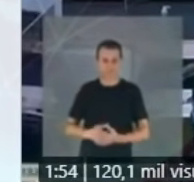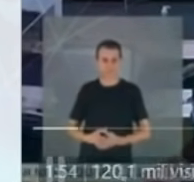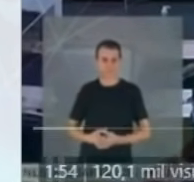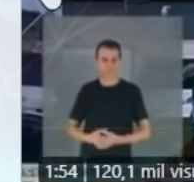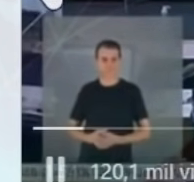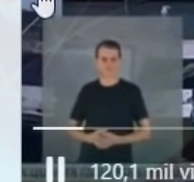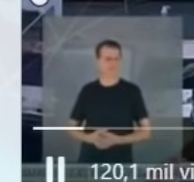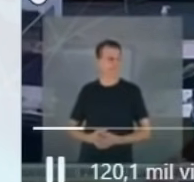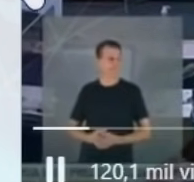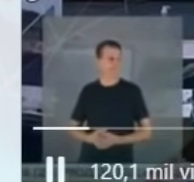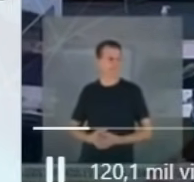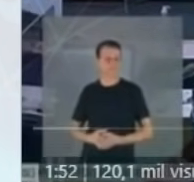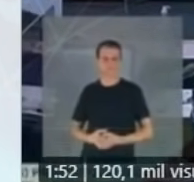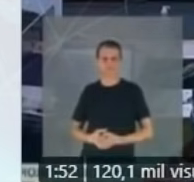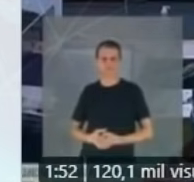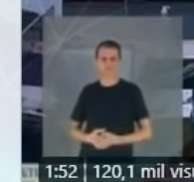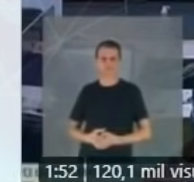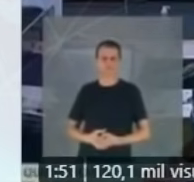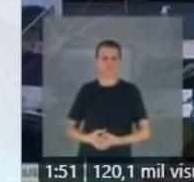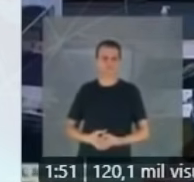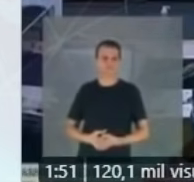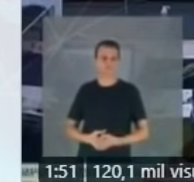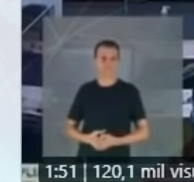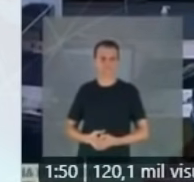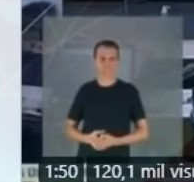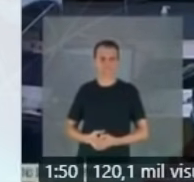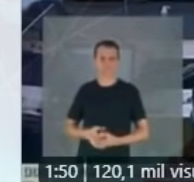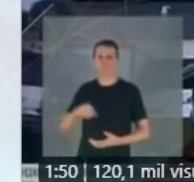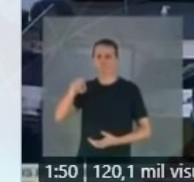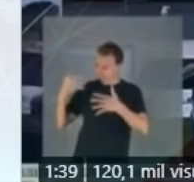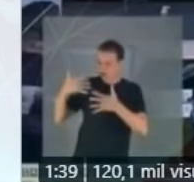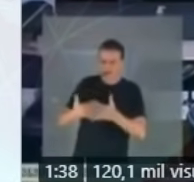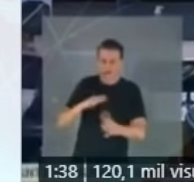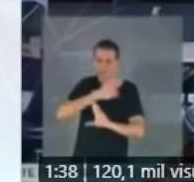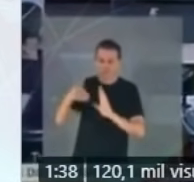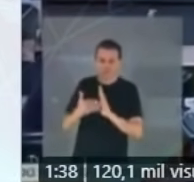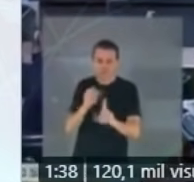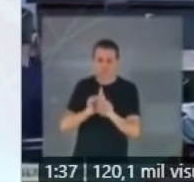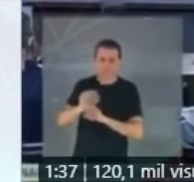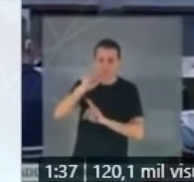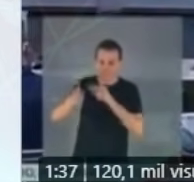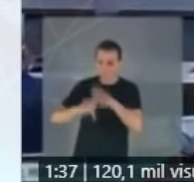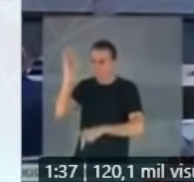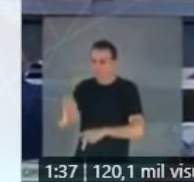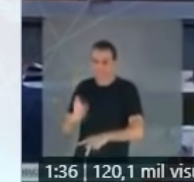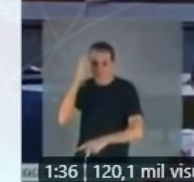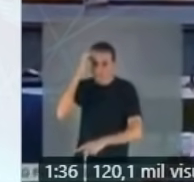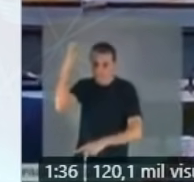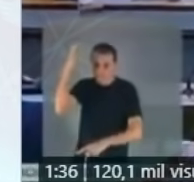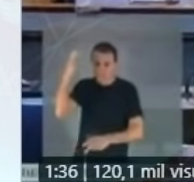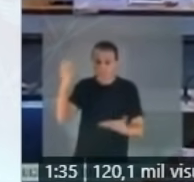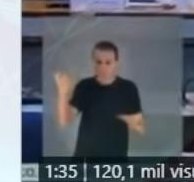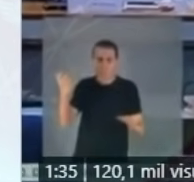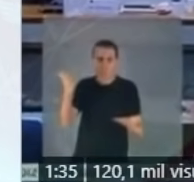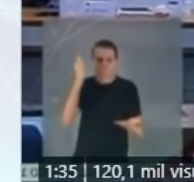postagem de perfil falso? De perfil fake? É de se questionar. E quem lembra da Cátia Abreu falando que deitaria